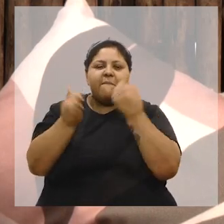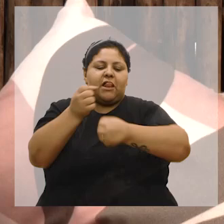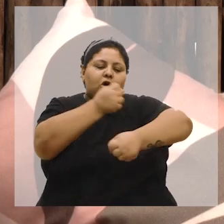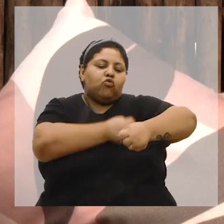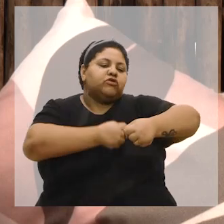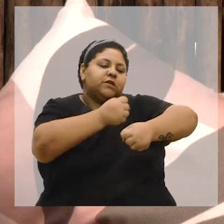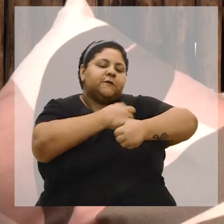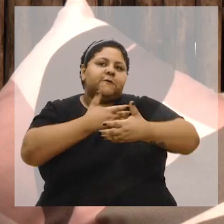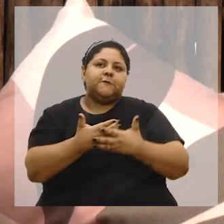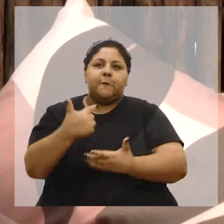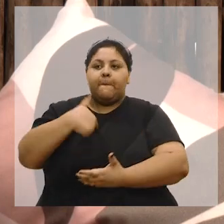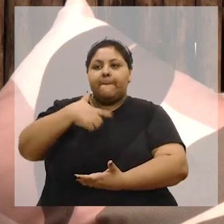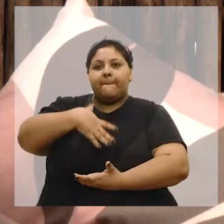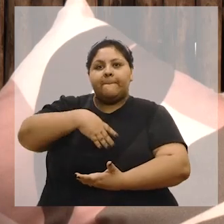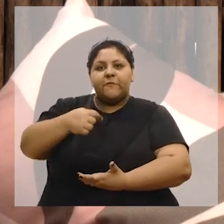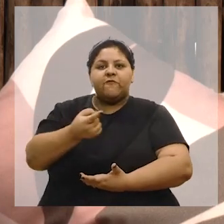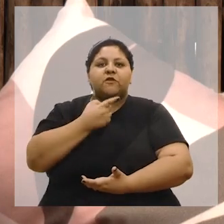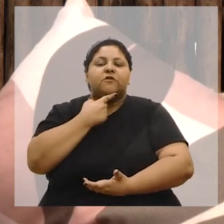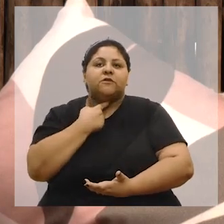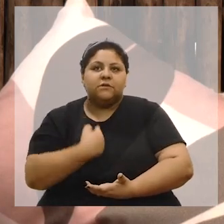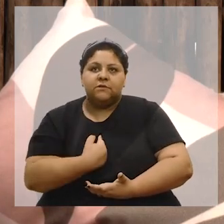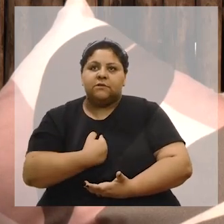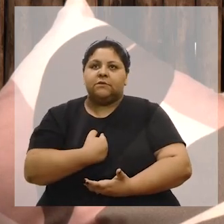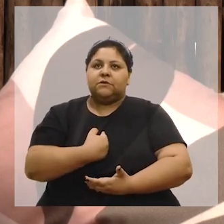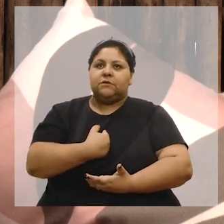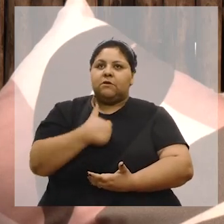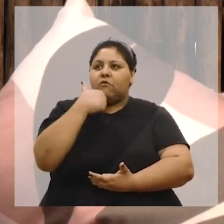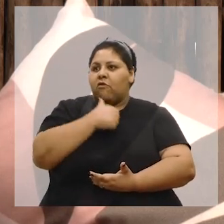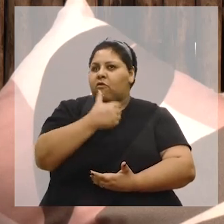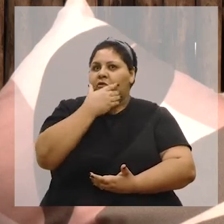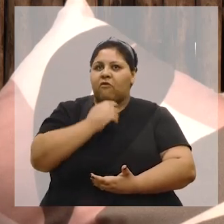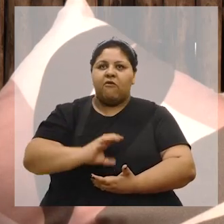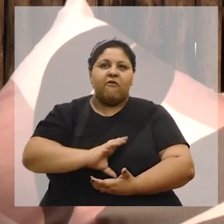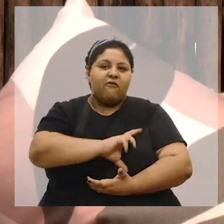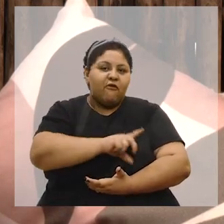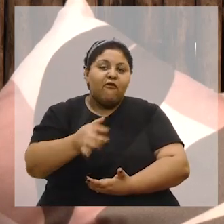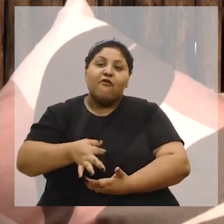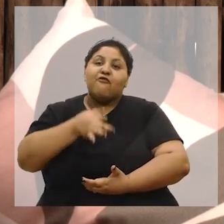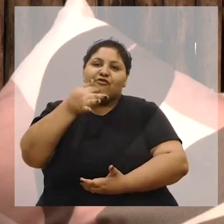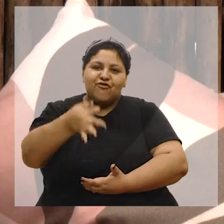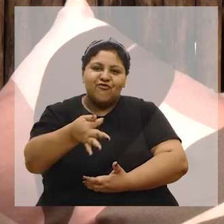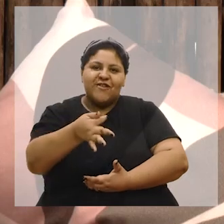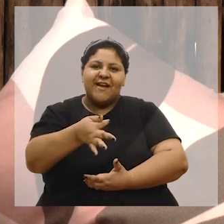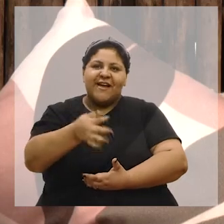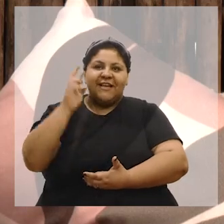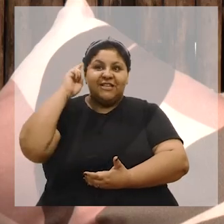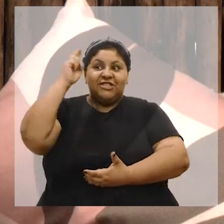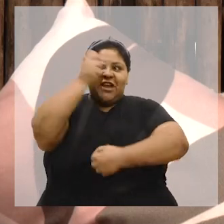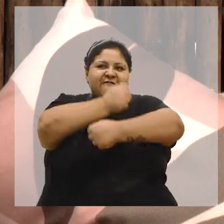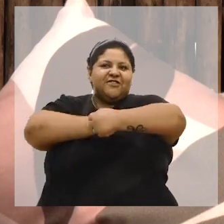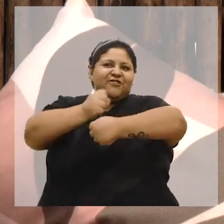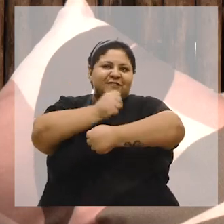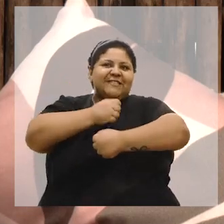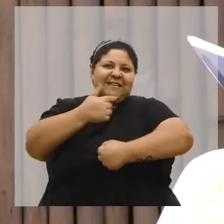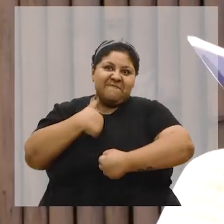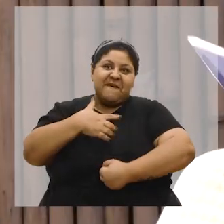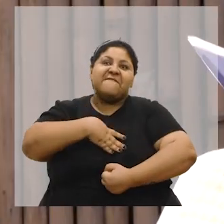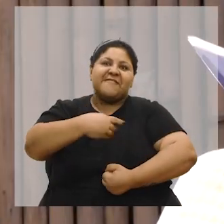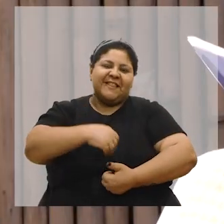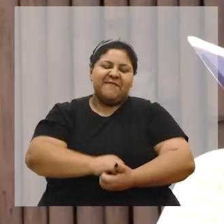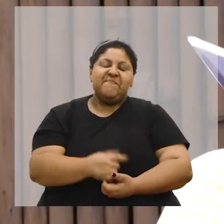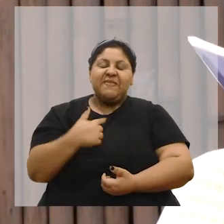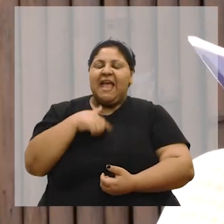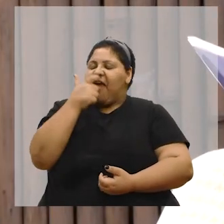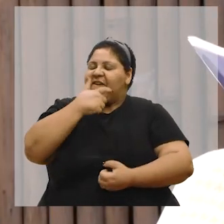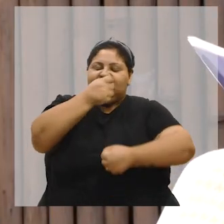família, cozinhando. Meus filhos já gostam, minha filha ama, diz que vai ser uma futura MasterChef. Eu acho assim, eu